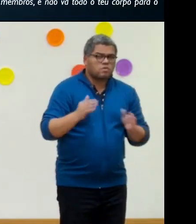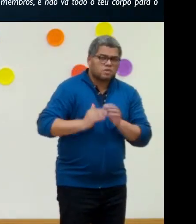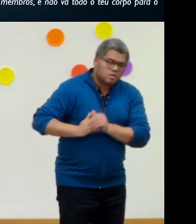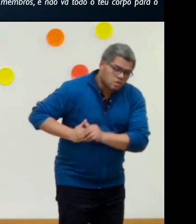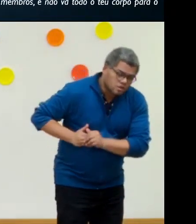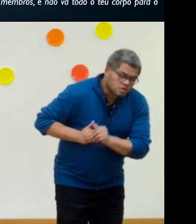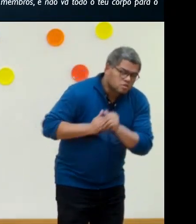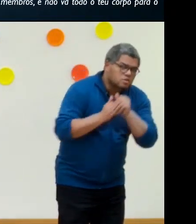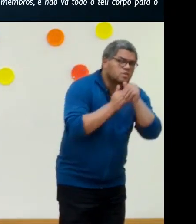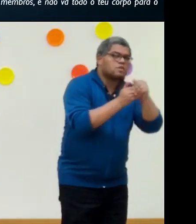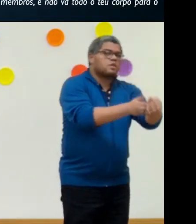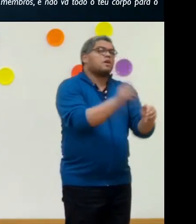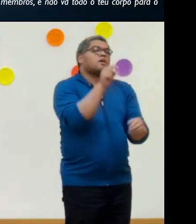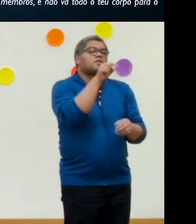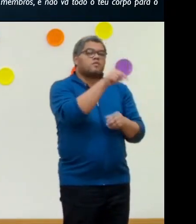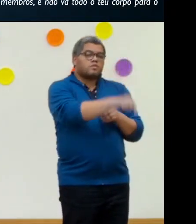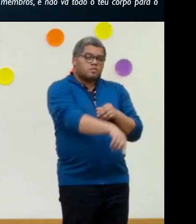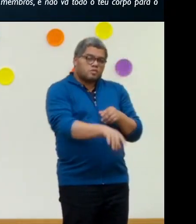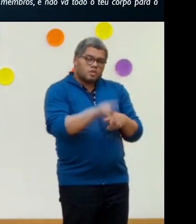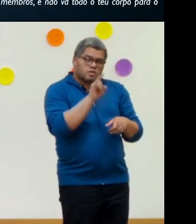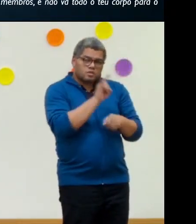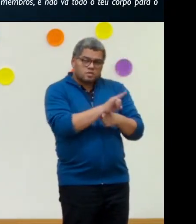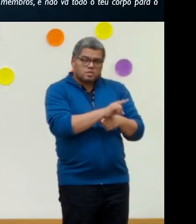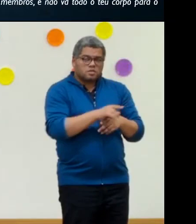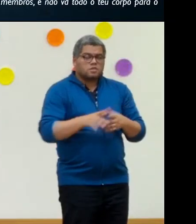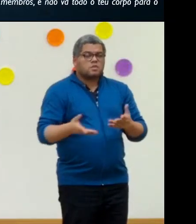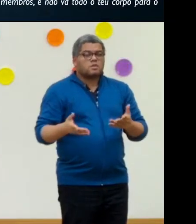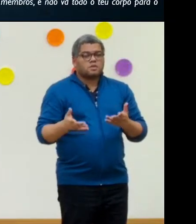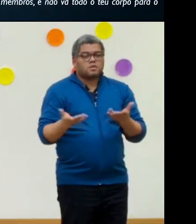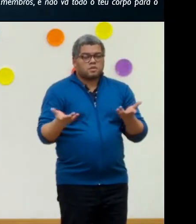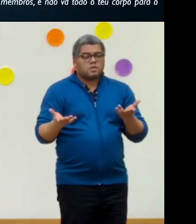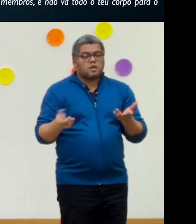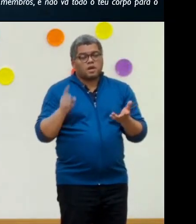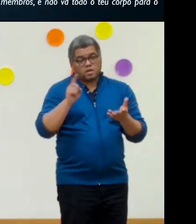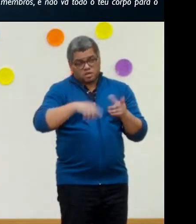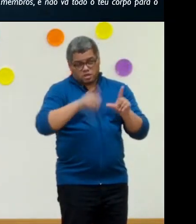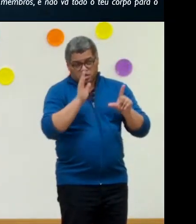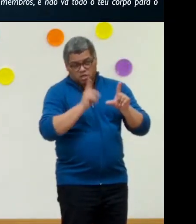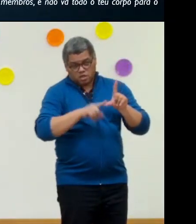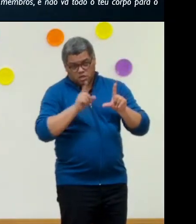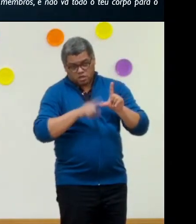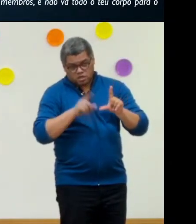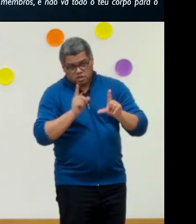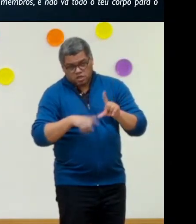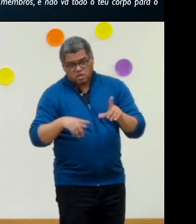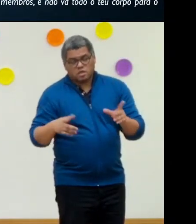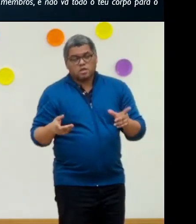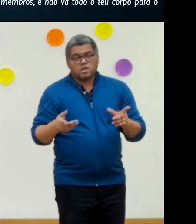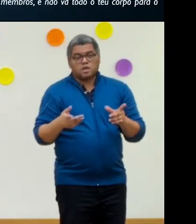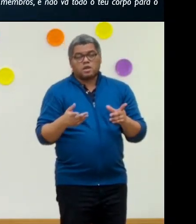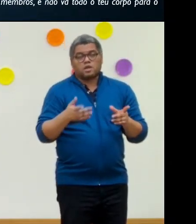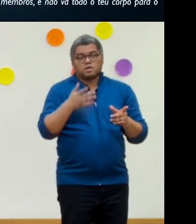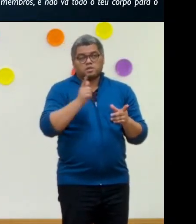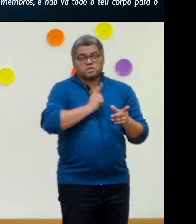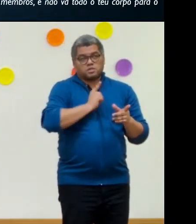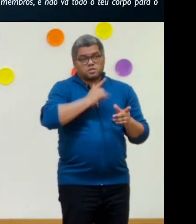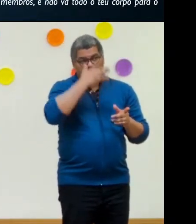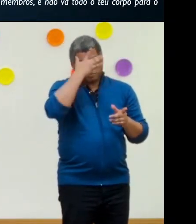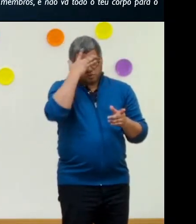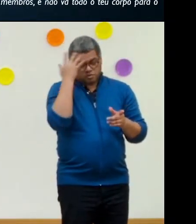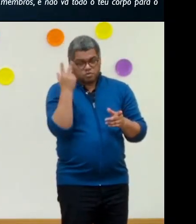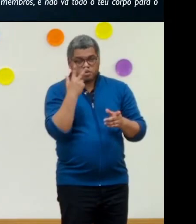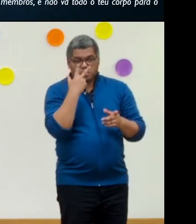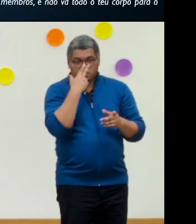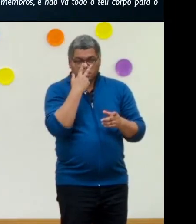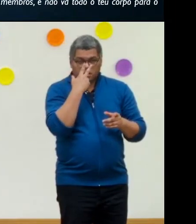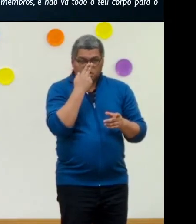Seja radical com o pecado. É esse o ponto de Jesus. É claro que não é literal. Alguns na história da igreja acharam que fosse literal. Orígenes, por já